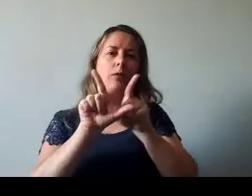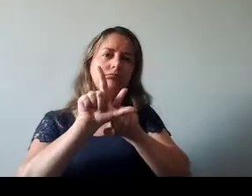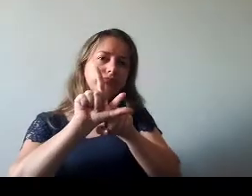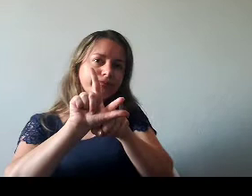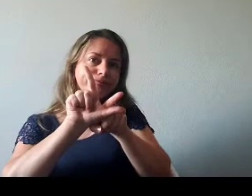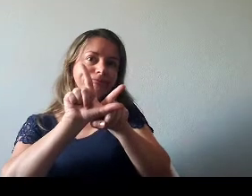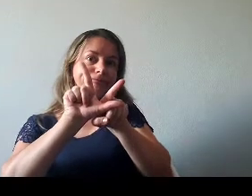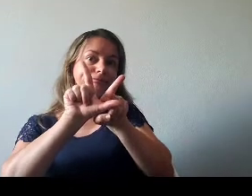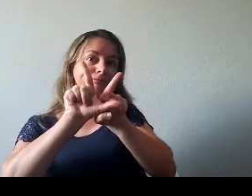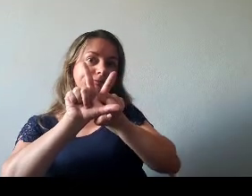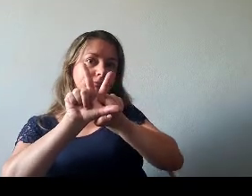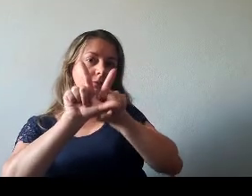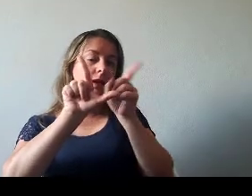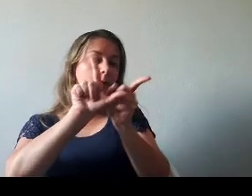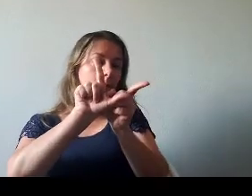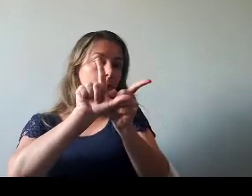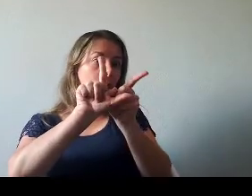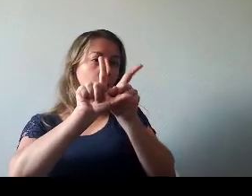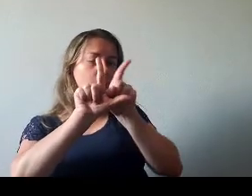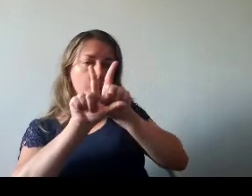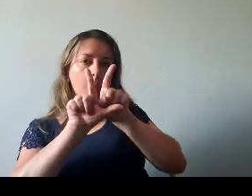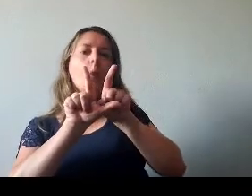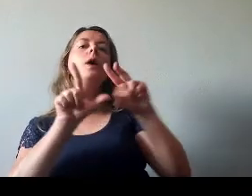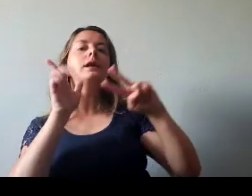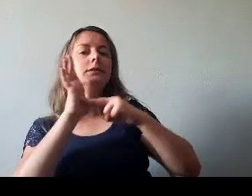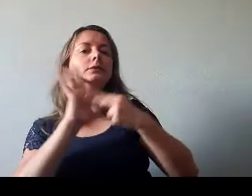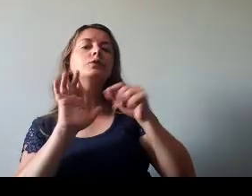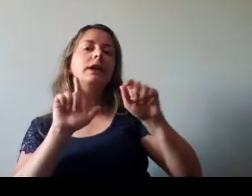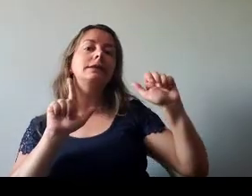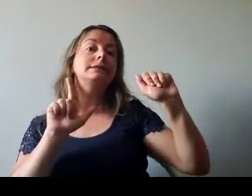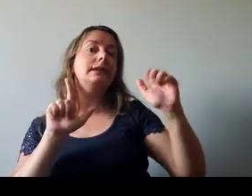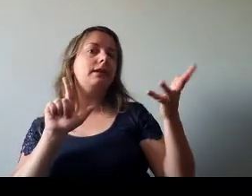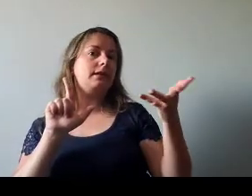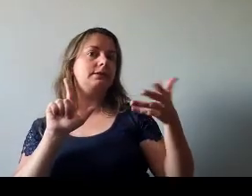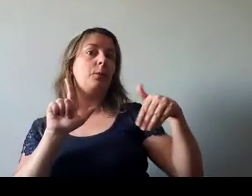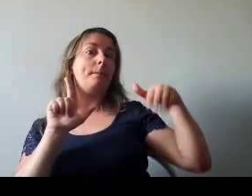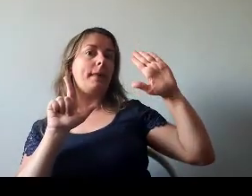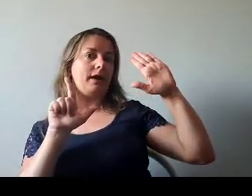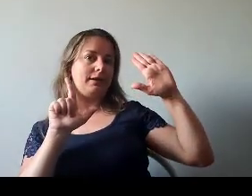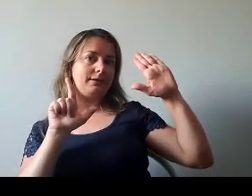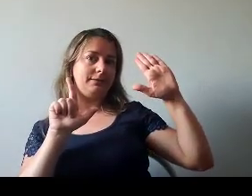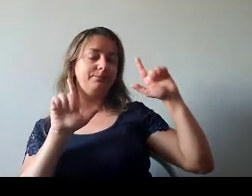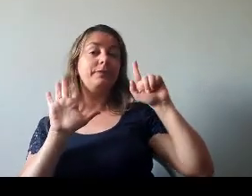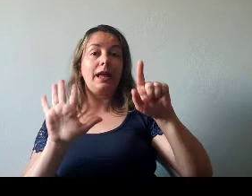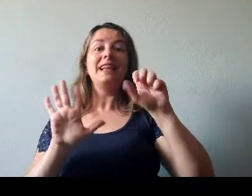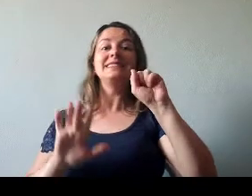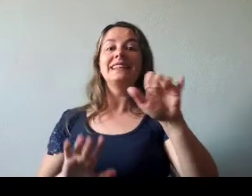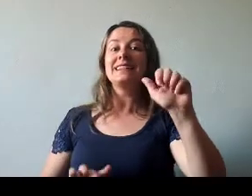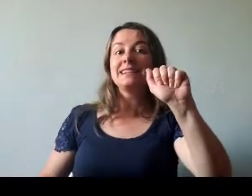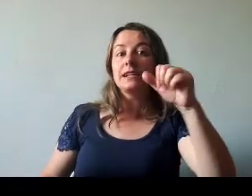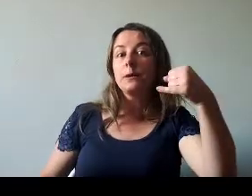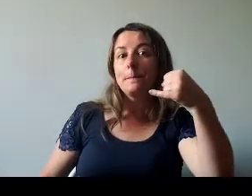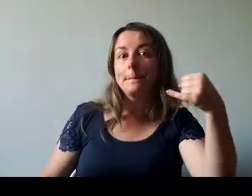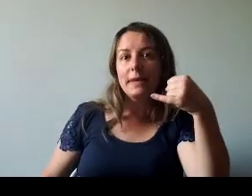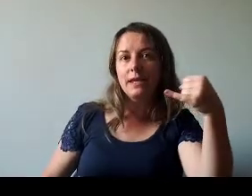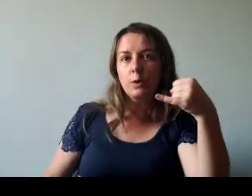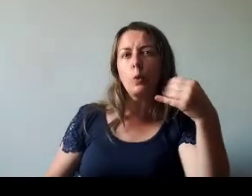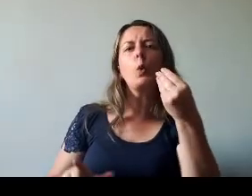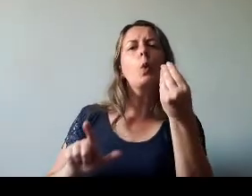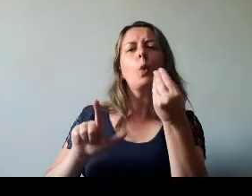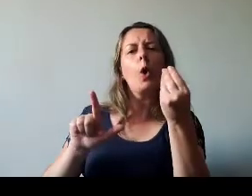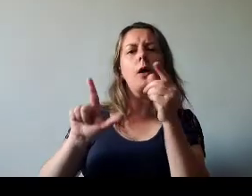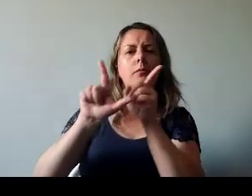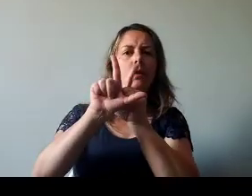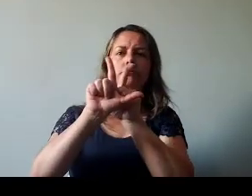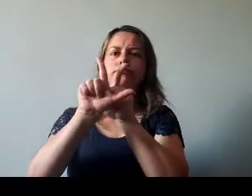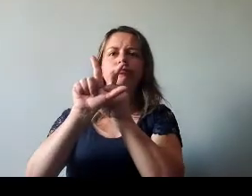for a reta, maior a aceleração, tá? Inclusive, se a aceleração fosse negativa, a reta teria inclinação negativa, então ela